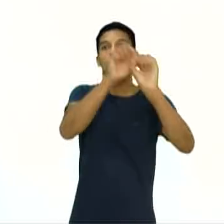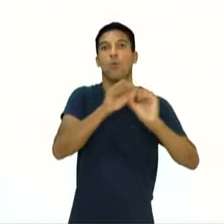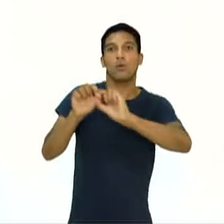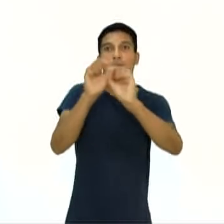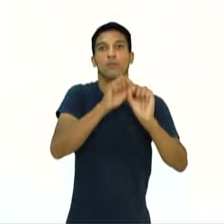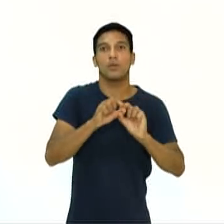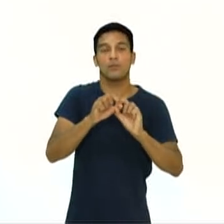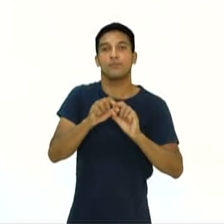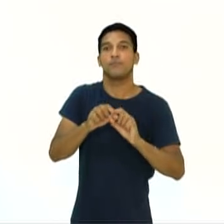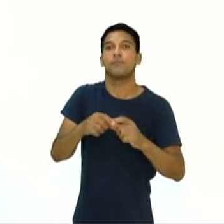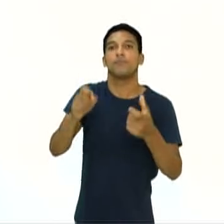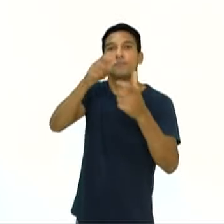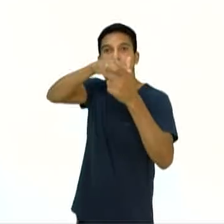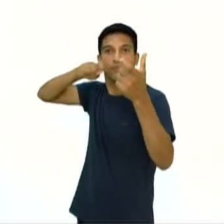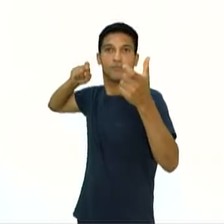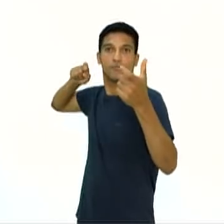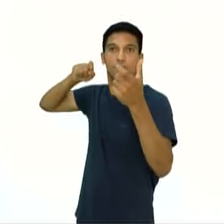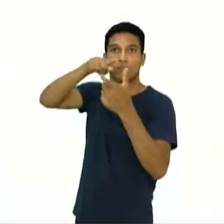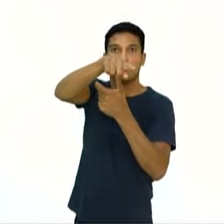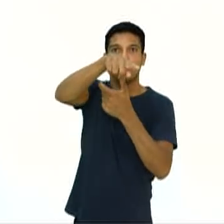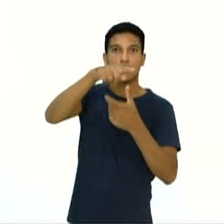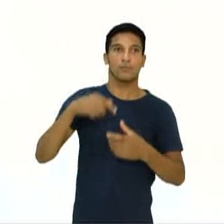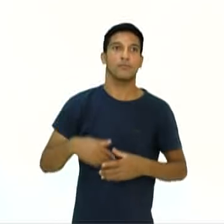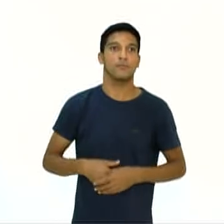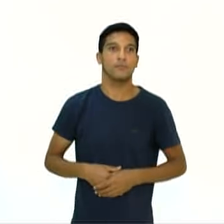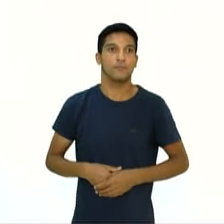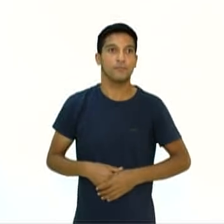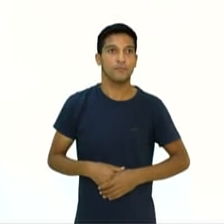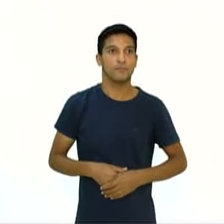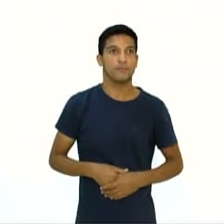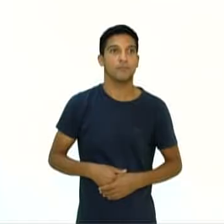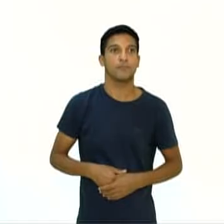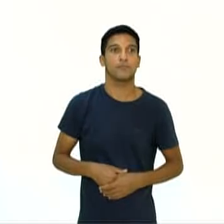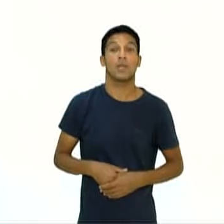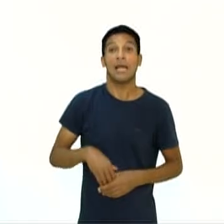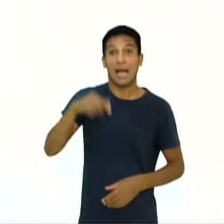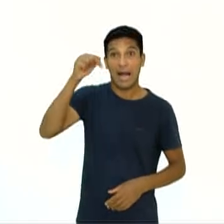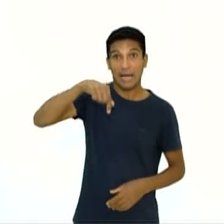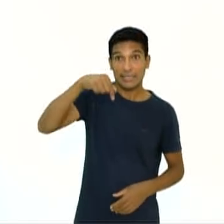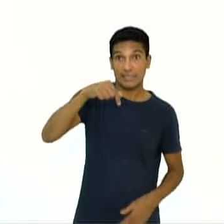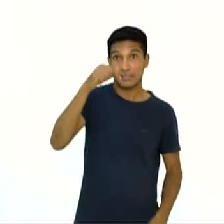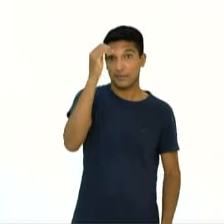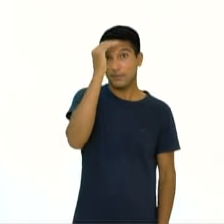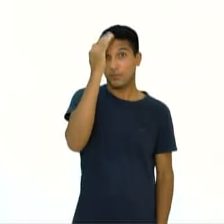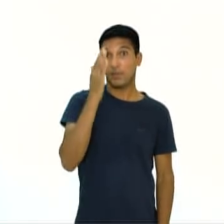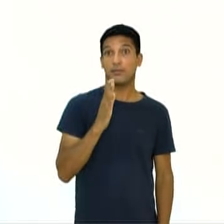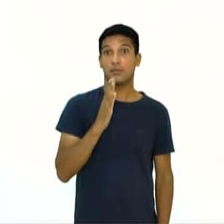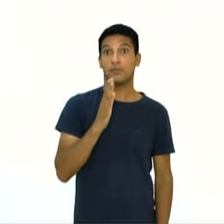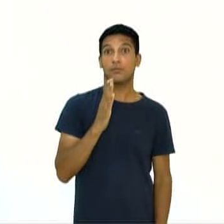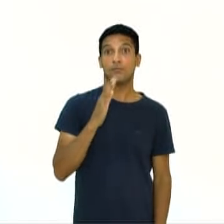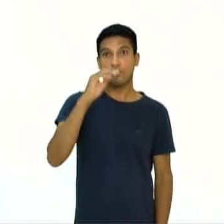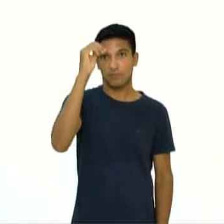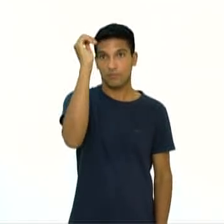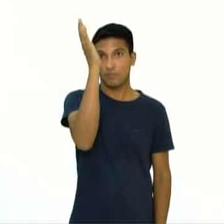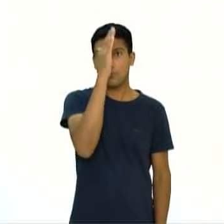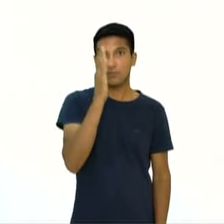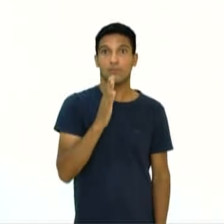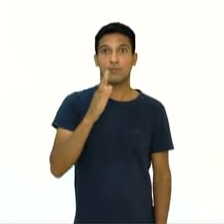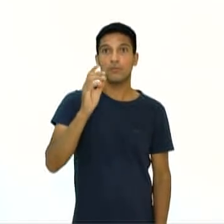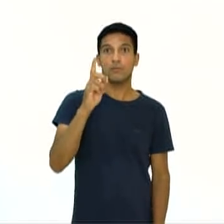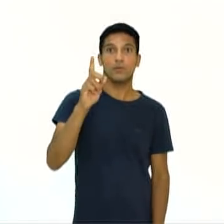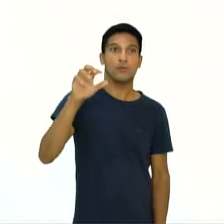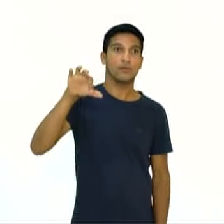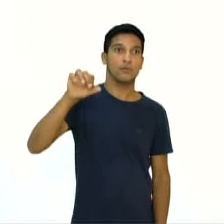década de 1950 pelas mãos de Adolfo Porta, um comissário de voo da Panair